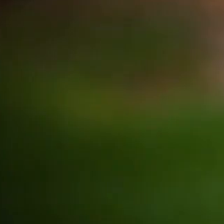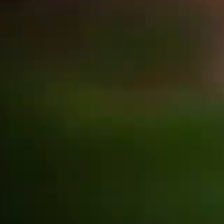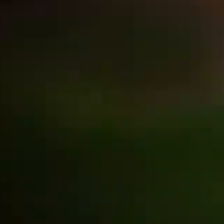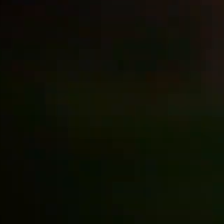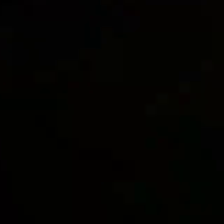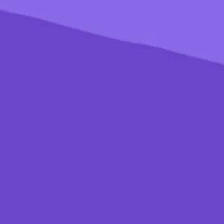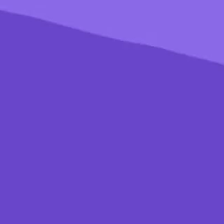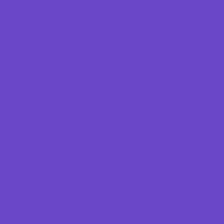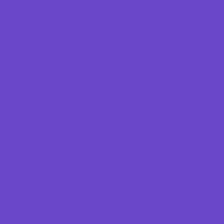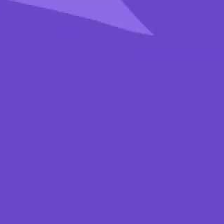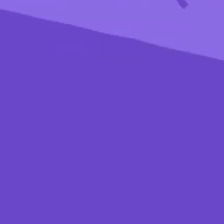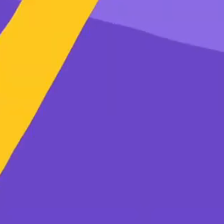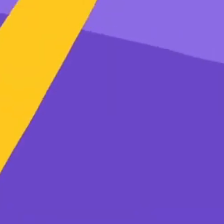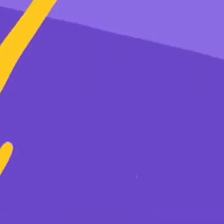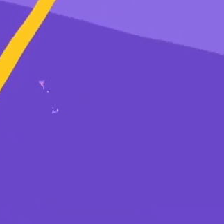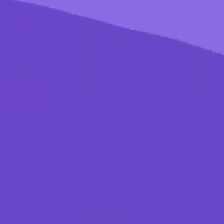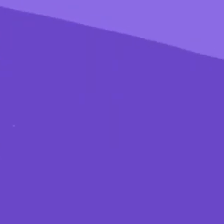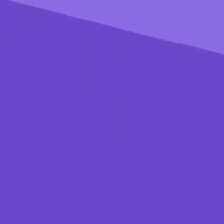energética.